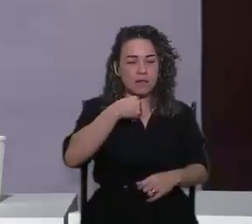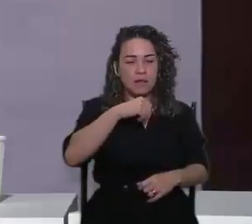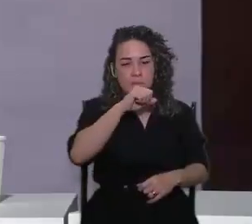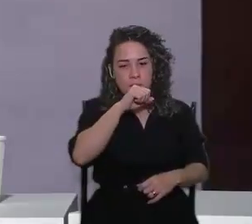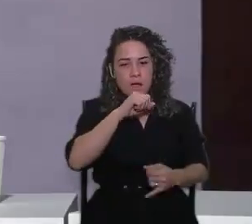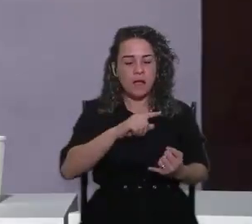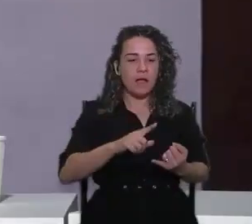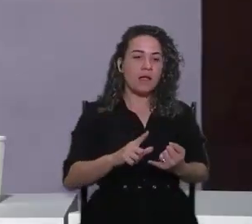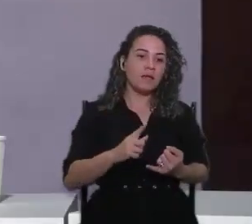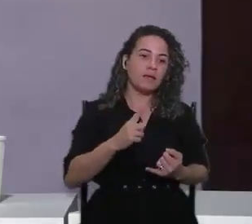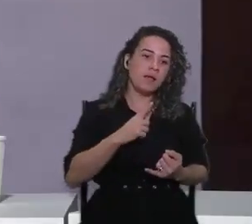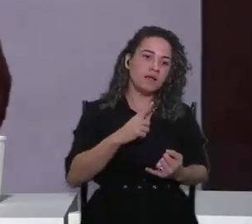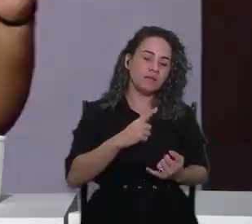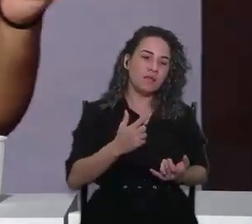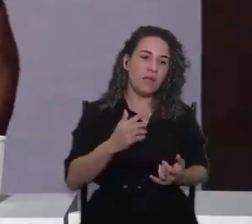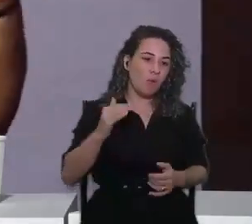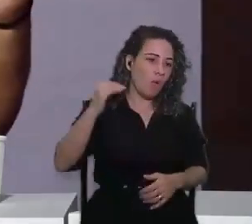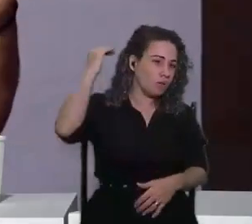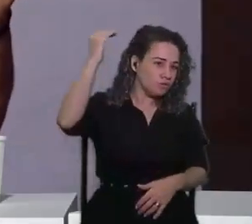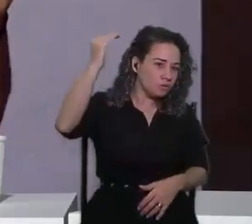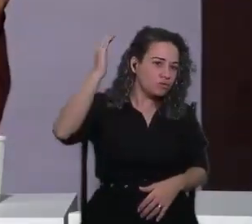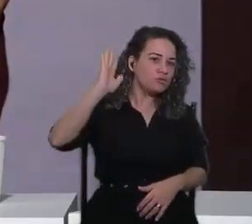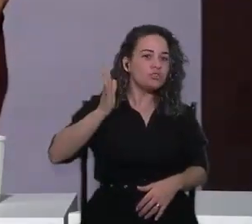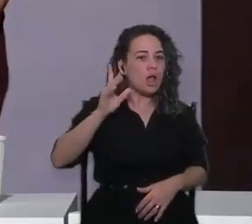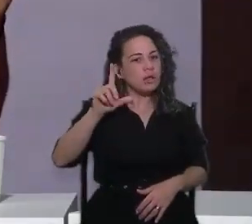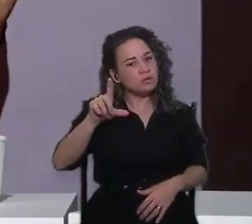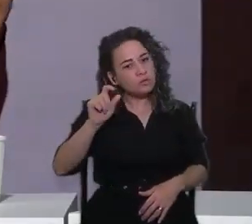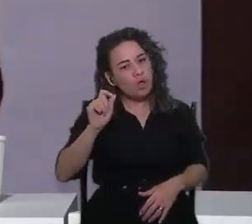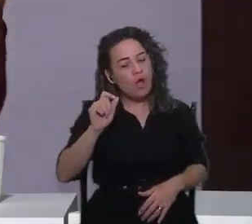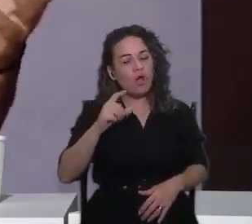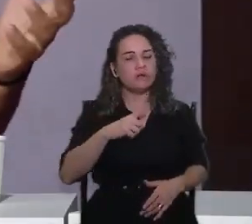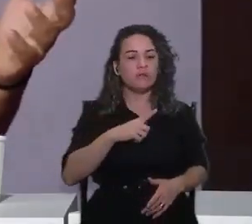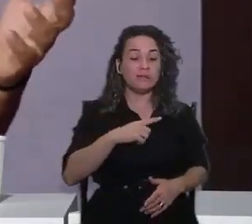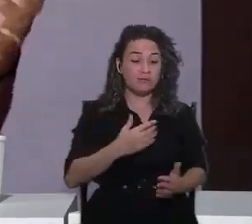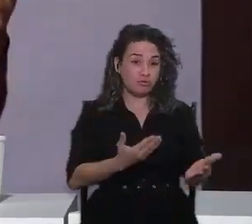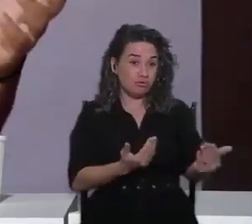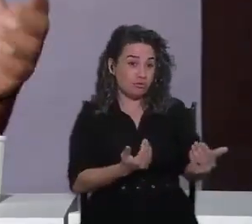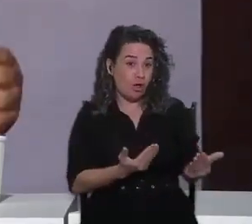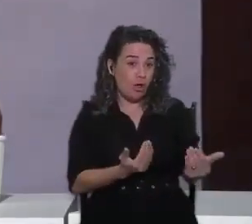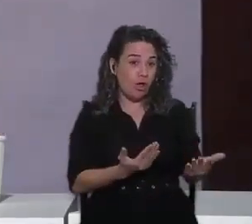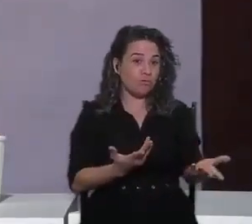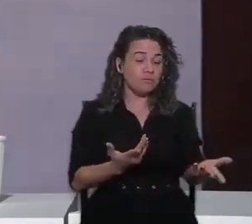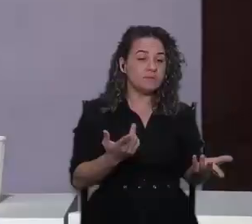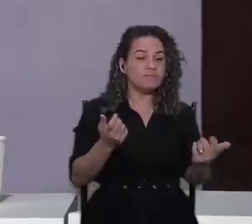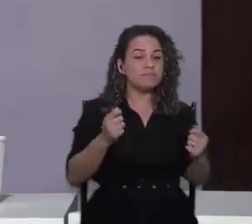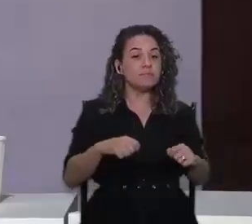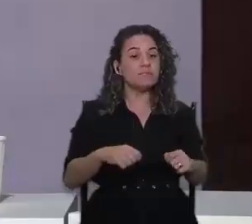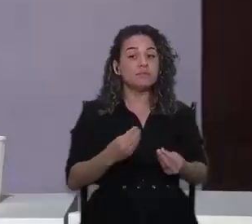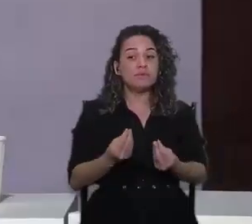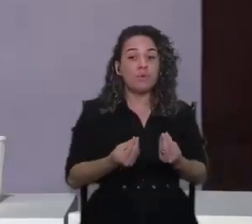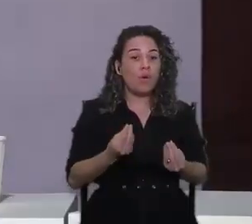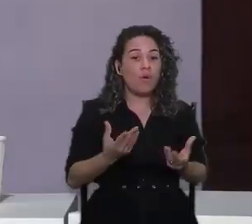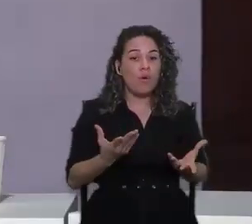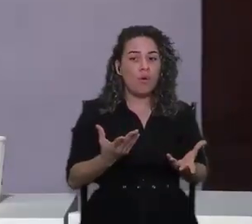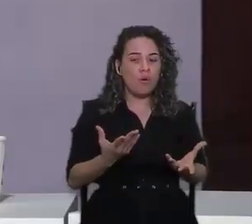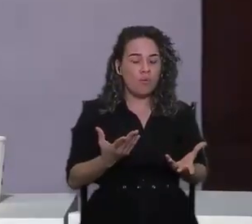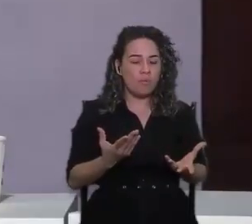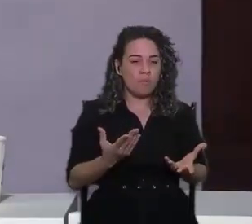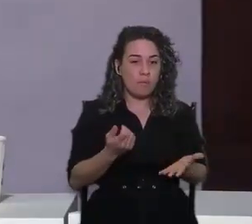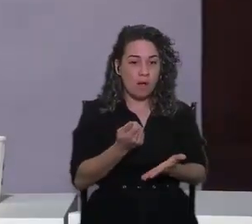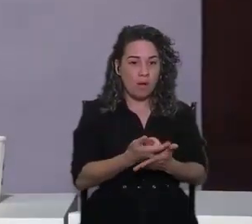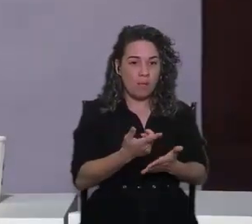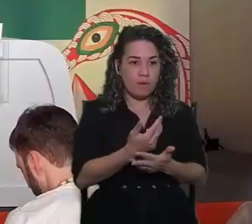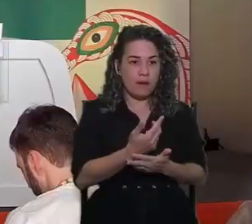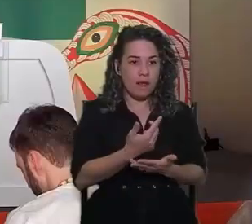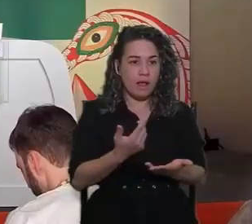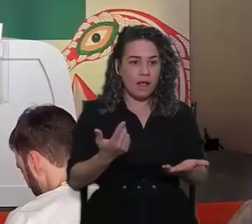depende de uma interlocução. Então, o que vocês acham que a gente pode fazer com relação a isso? Para quem a